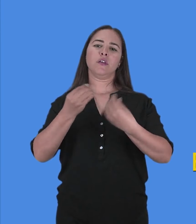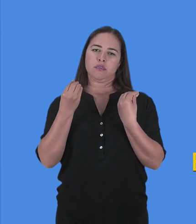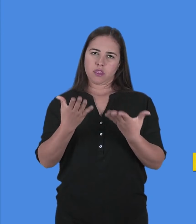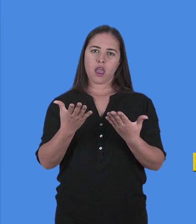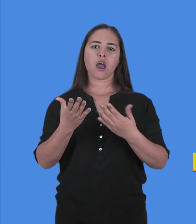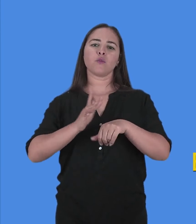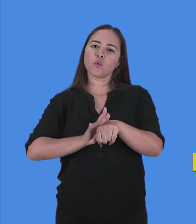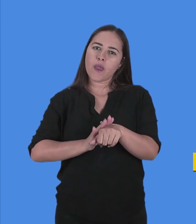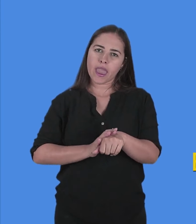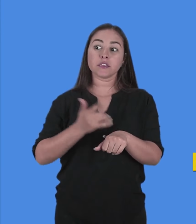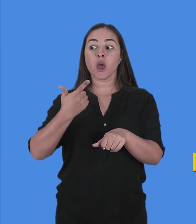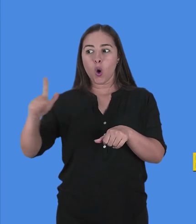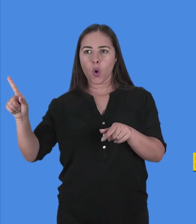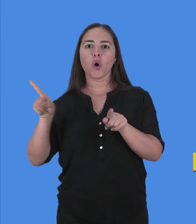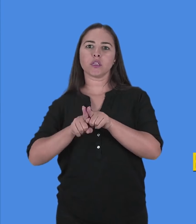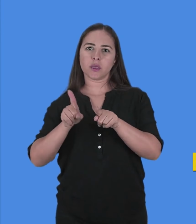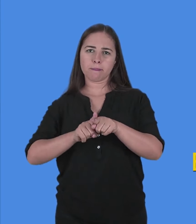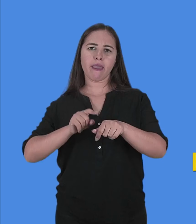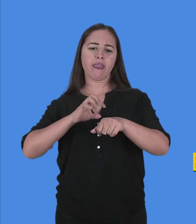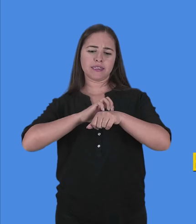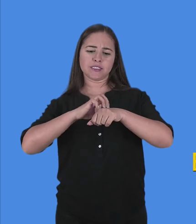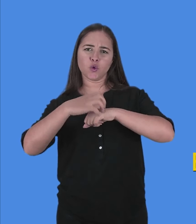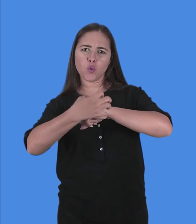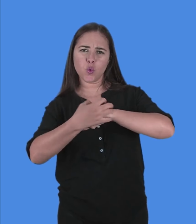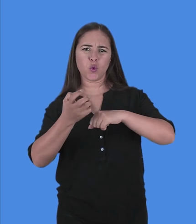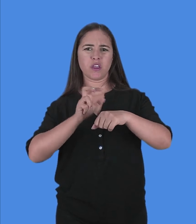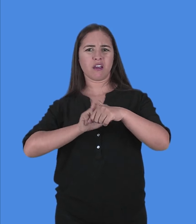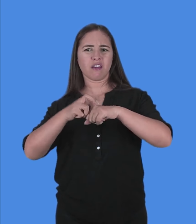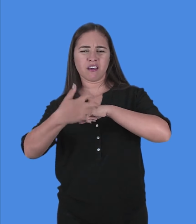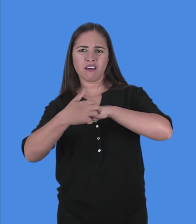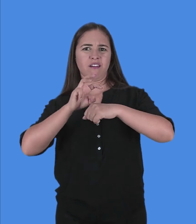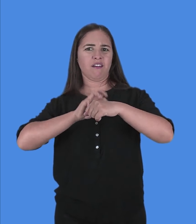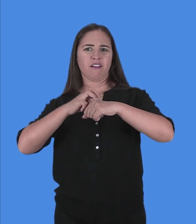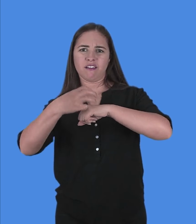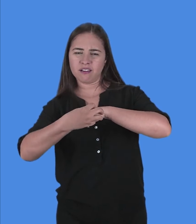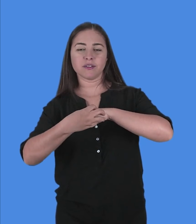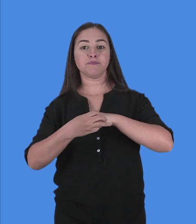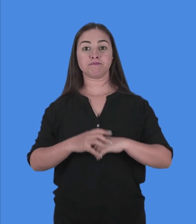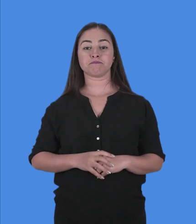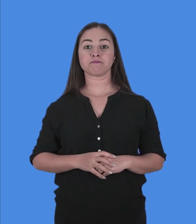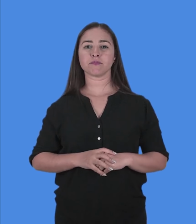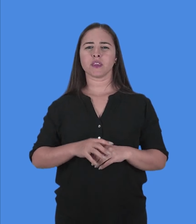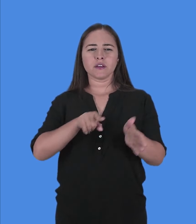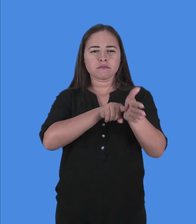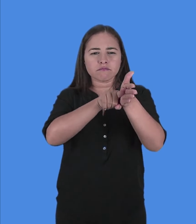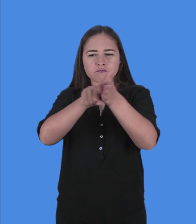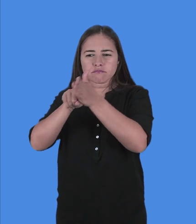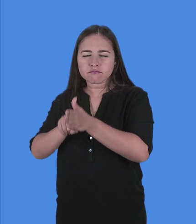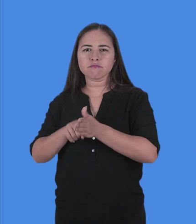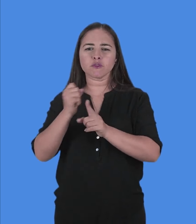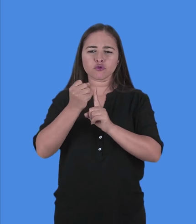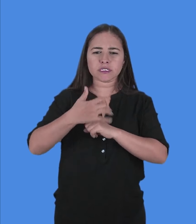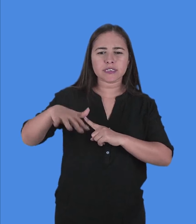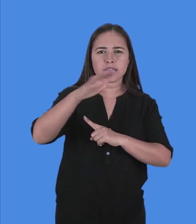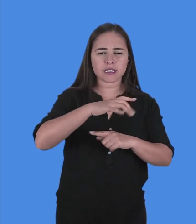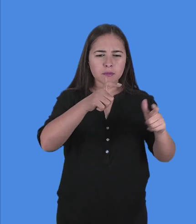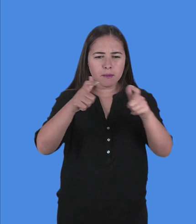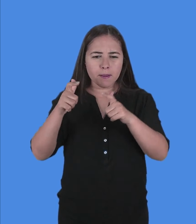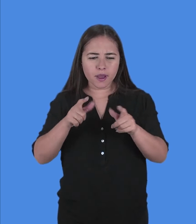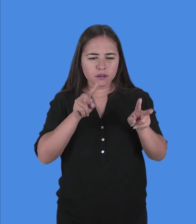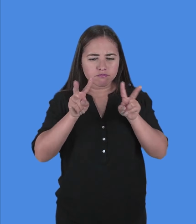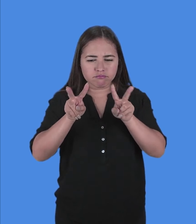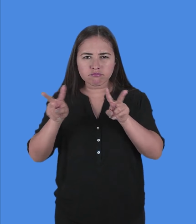doenças e mais algumas, né? Dengue, zika, chikungunya. Fazer um mapeamento das comunidades, inclusive dos vetores que existem ali,